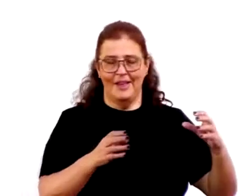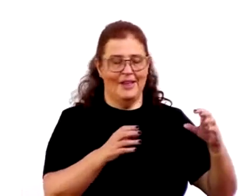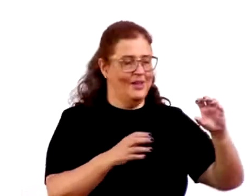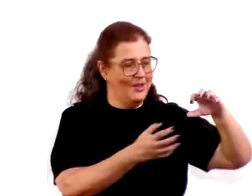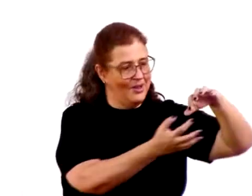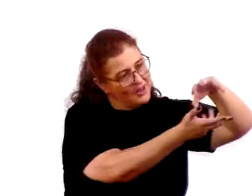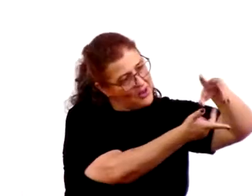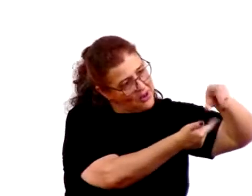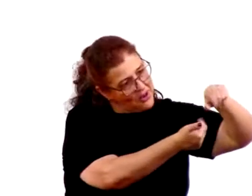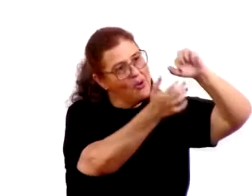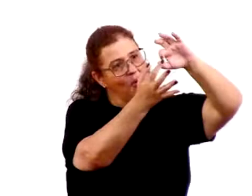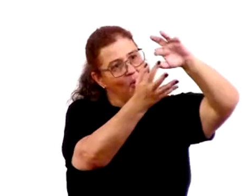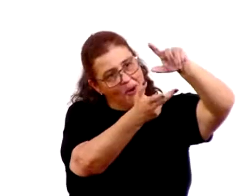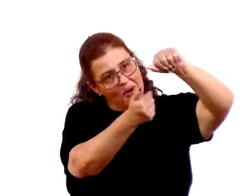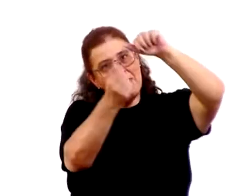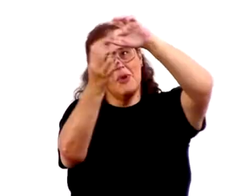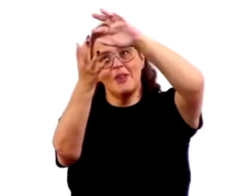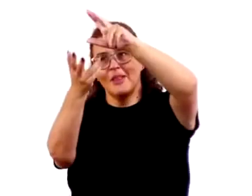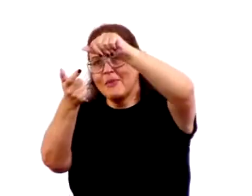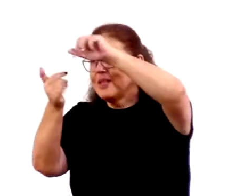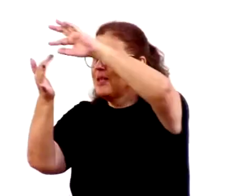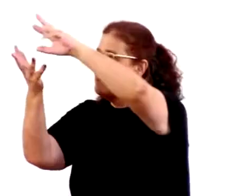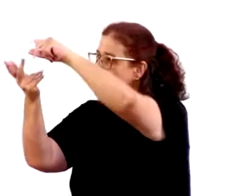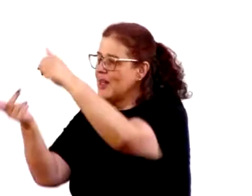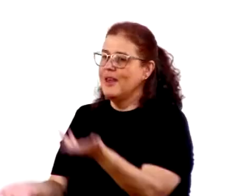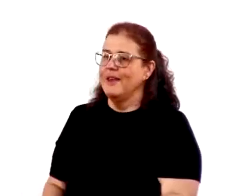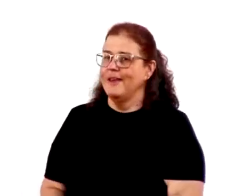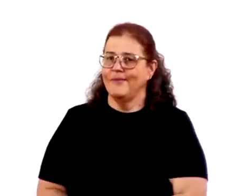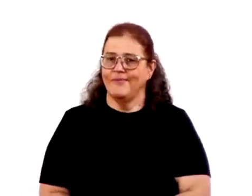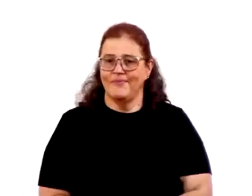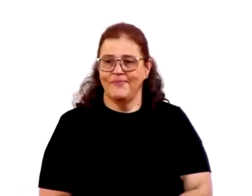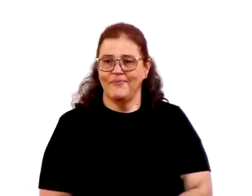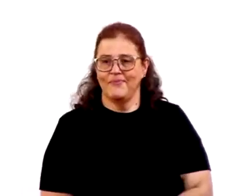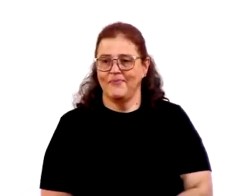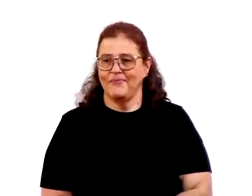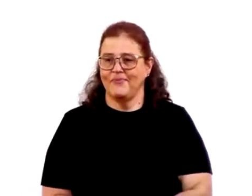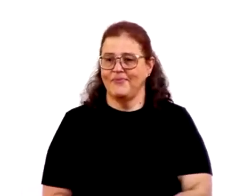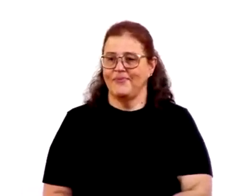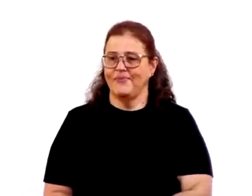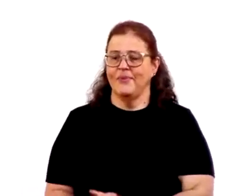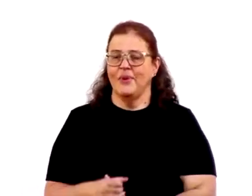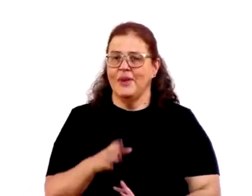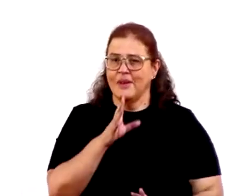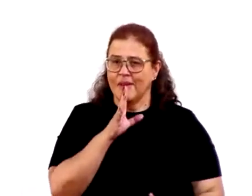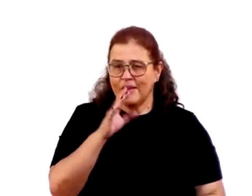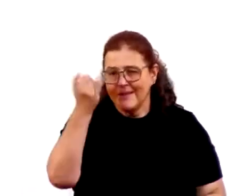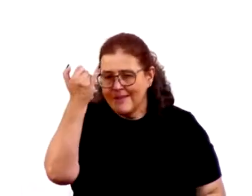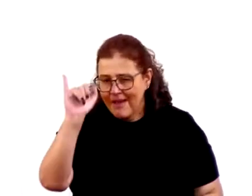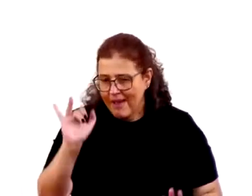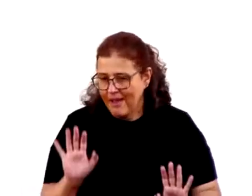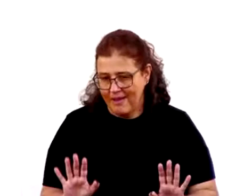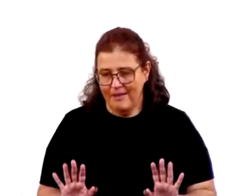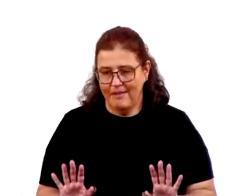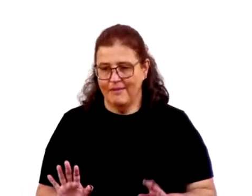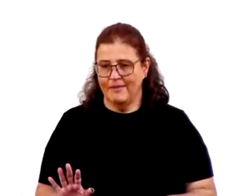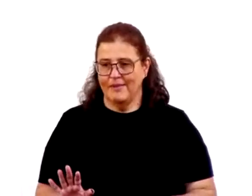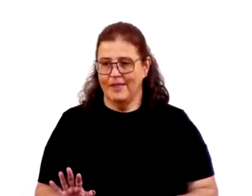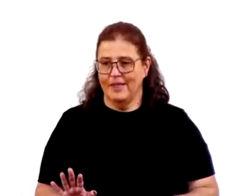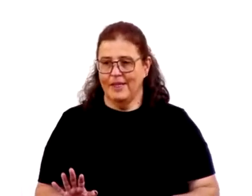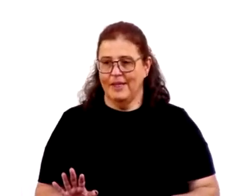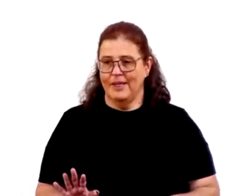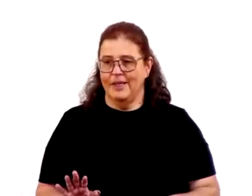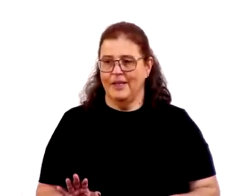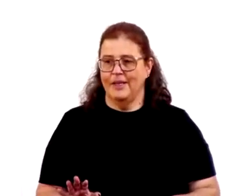9, 8 ou 10 planetas, mas eu gostaria que você tivesse uma ideia de mundo, é isso.